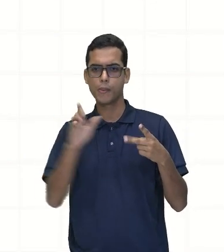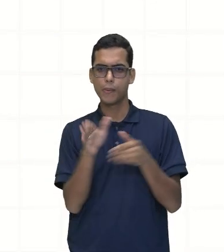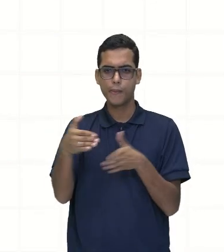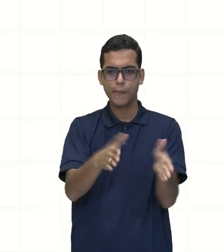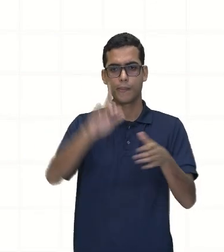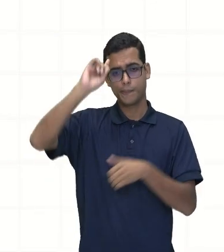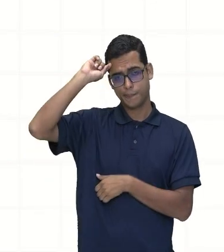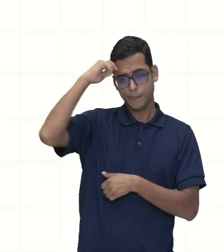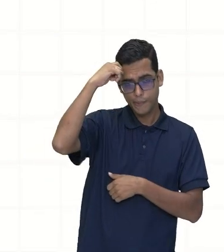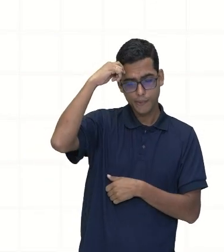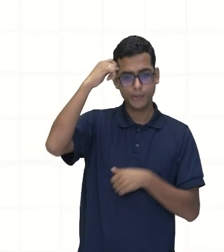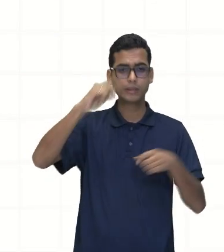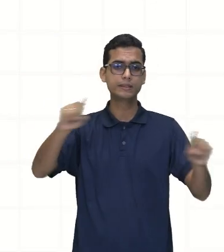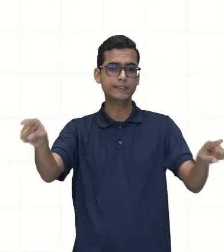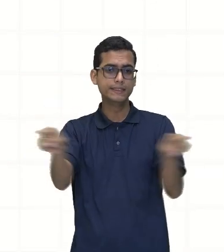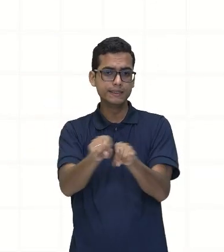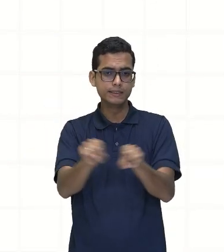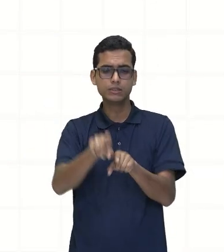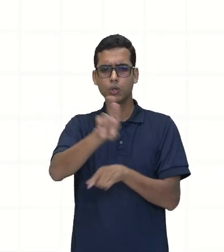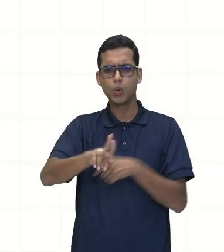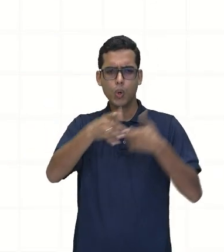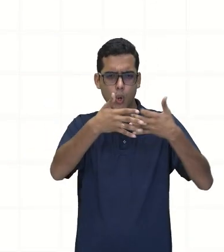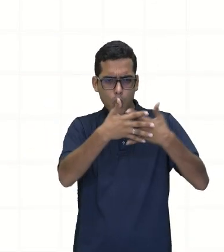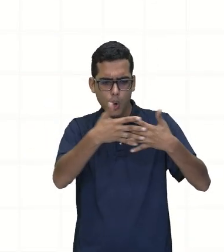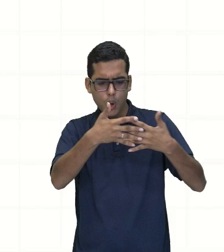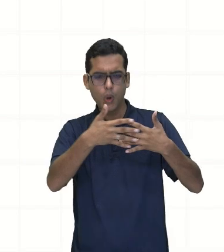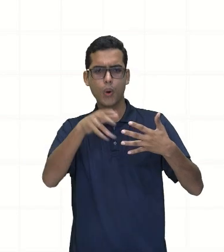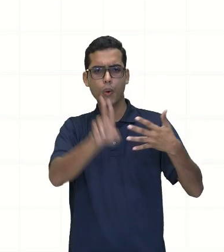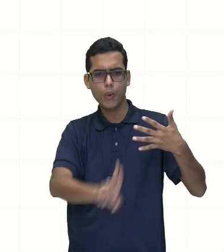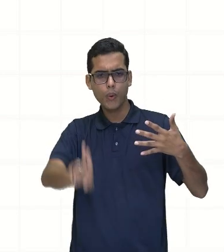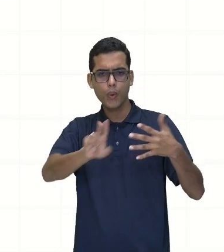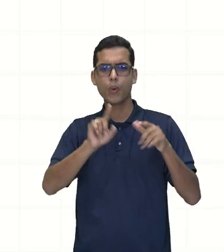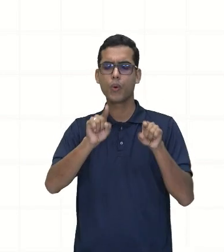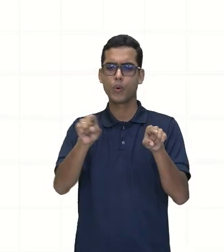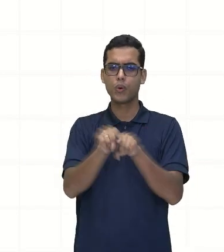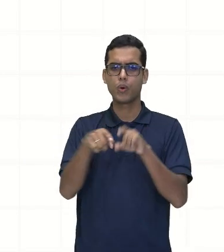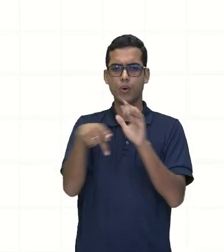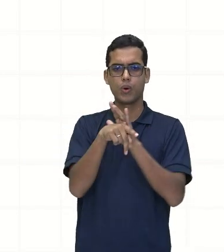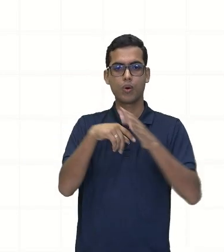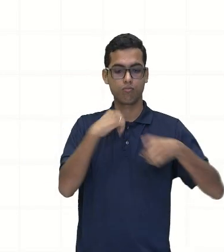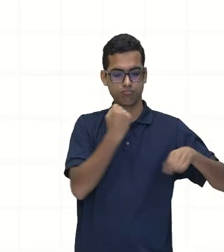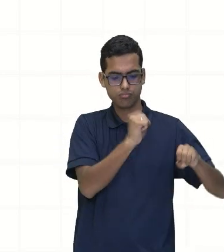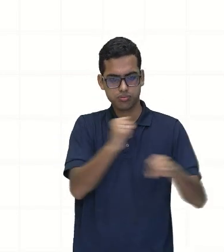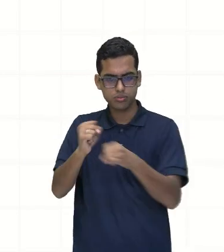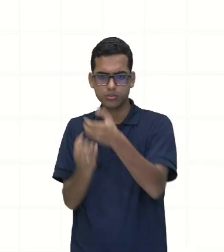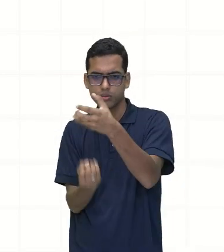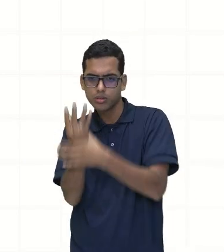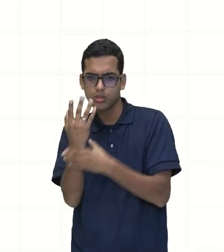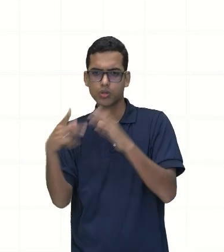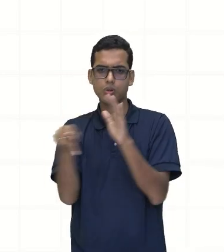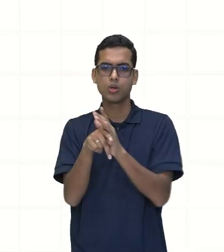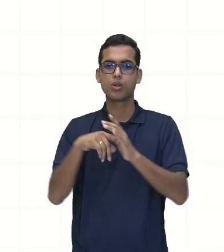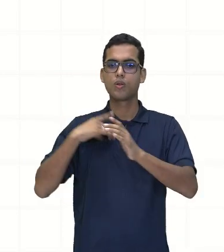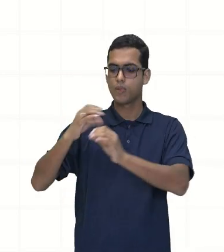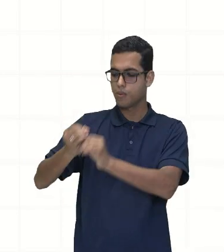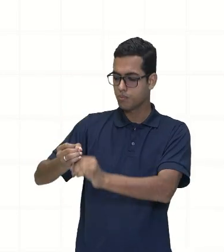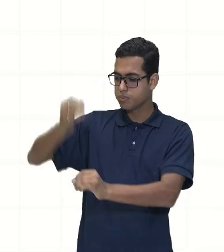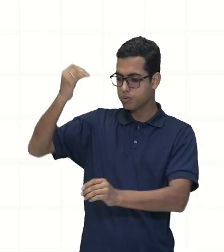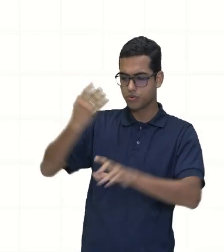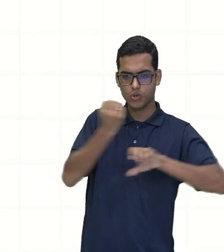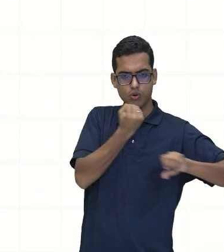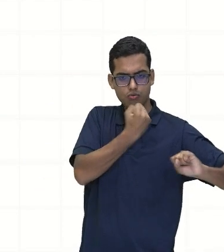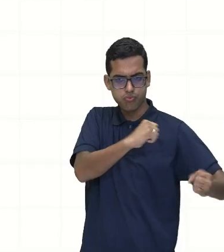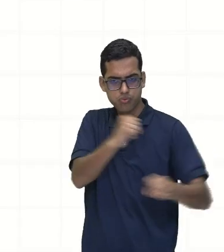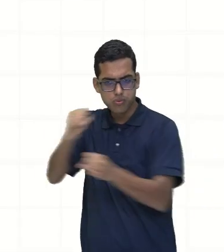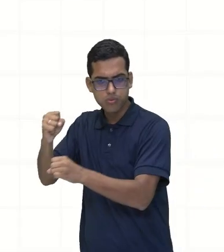ser utilizada aqui principalmente na fabricação de vassouras, tá bom? Entre outros produtos. Aí nós temos também os